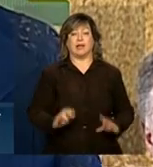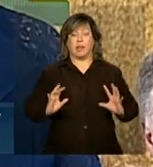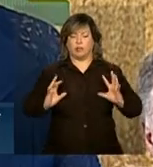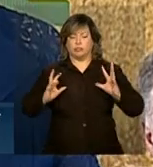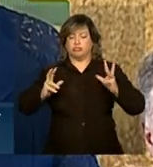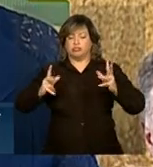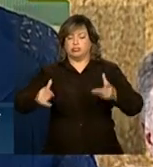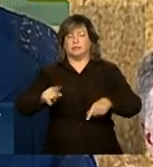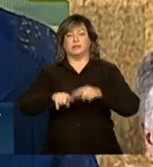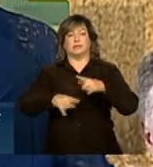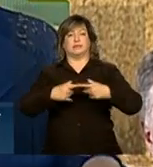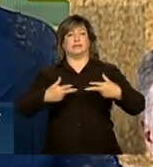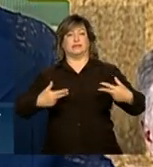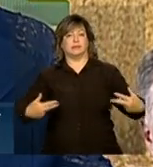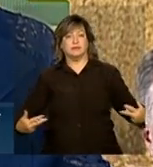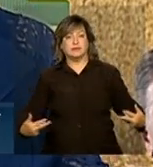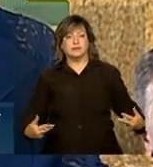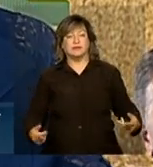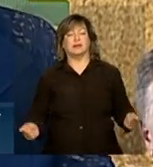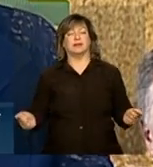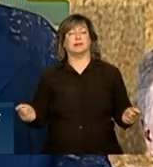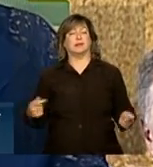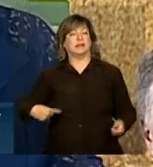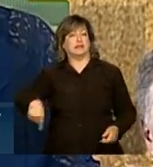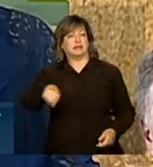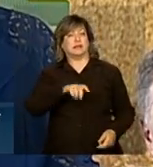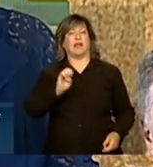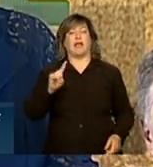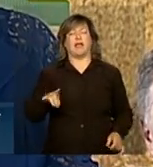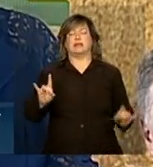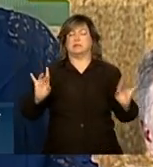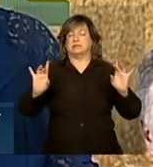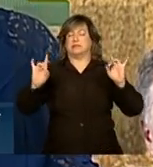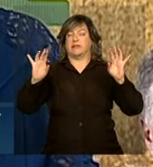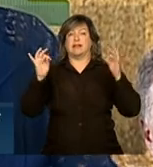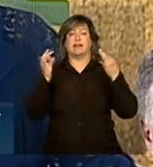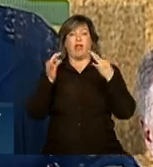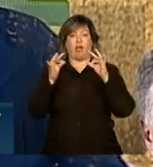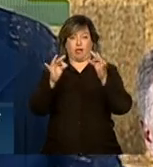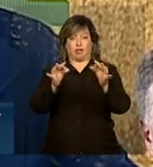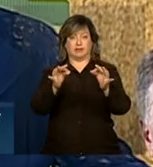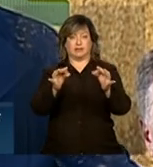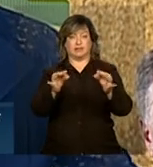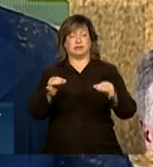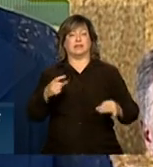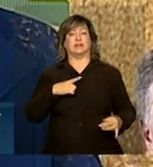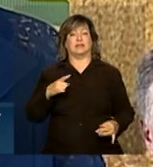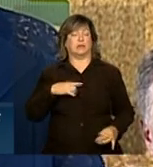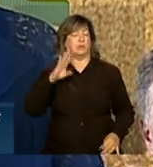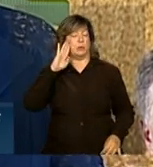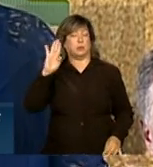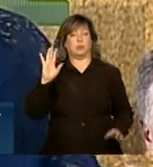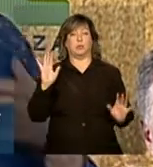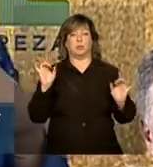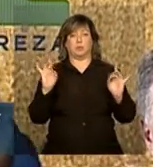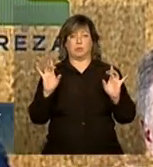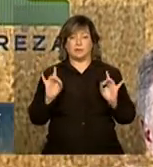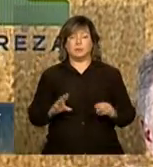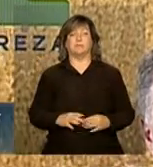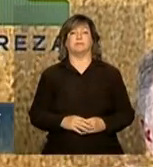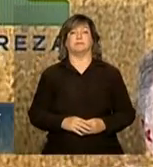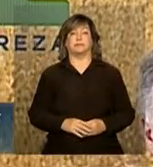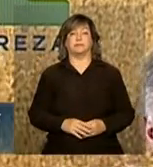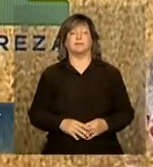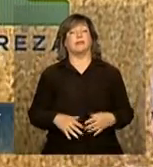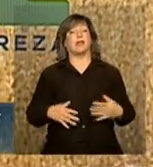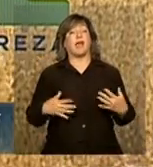máquinas e equipamentos que são de alta tecnologia e são de ponta. Aí